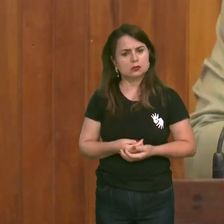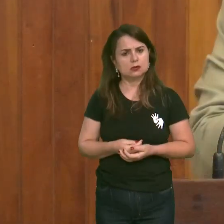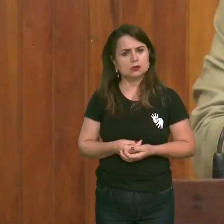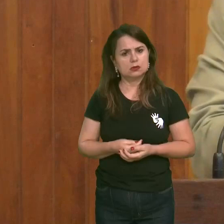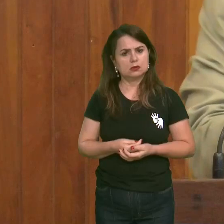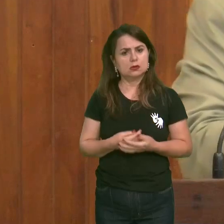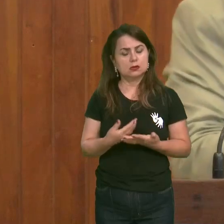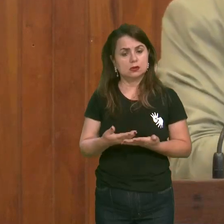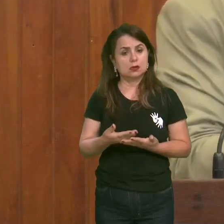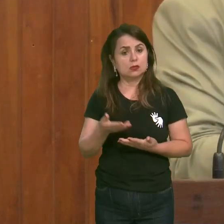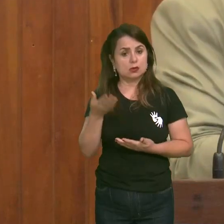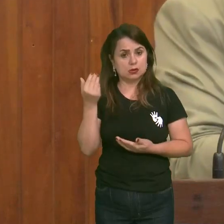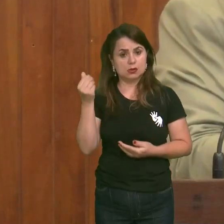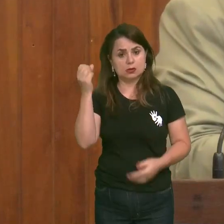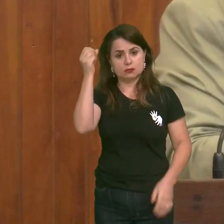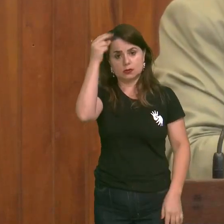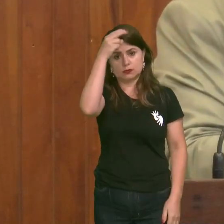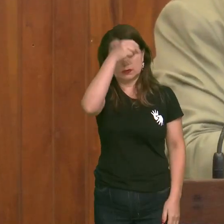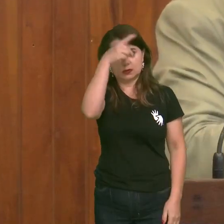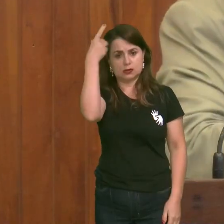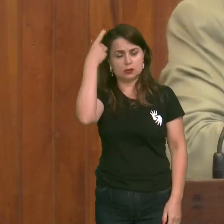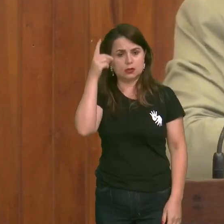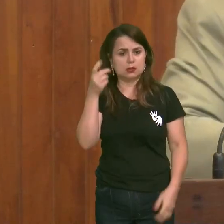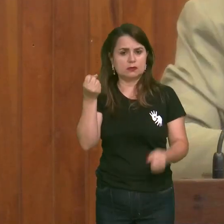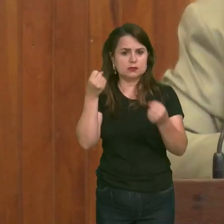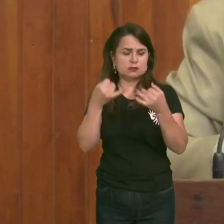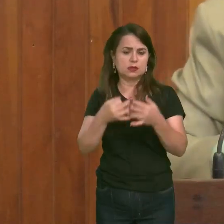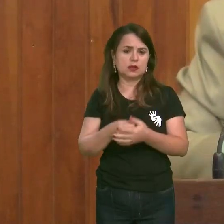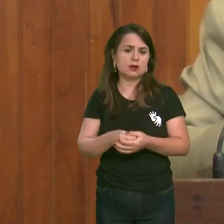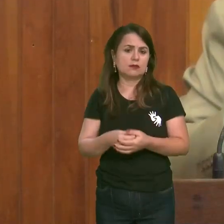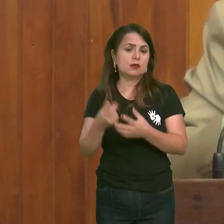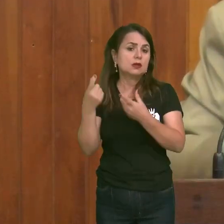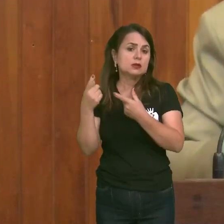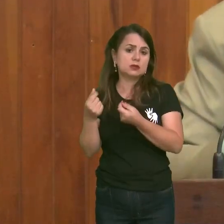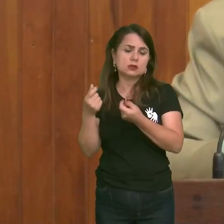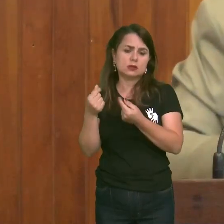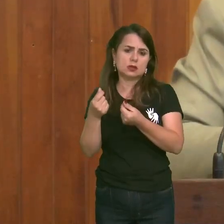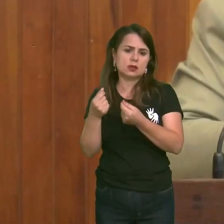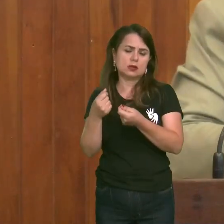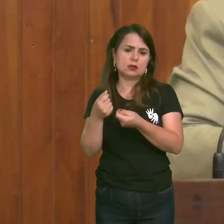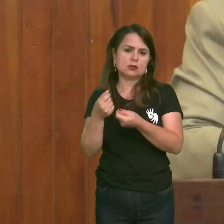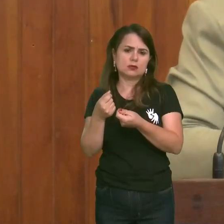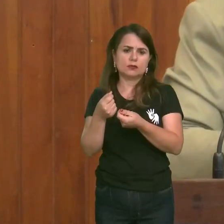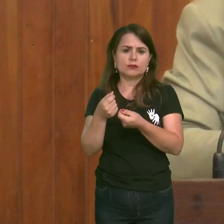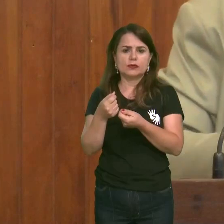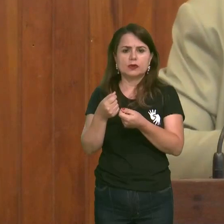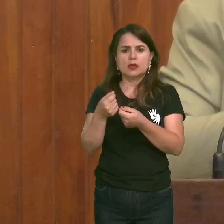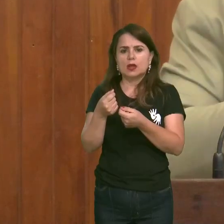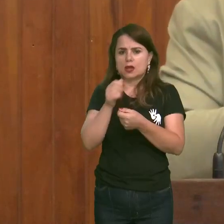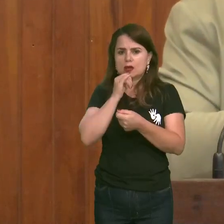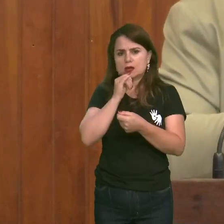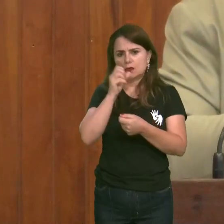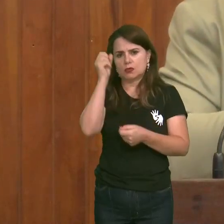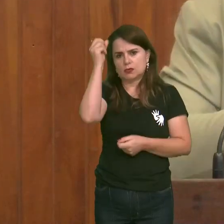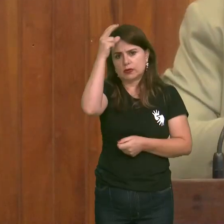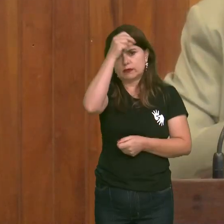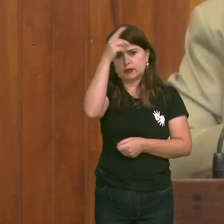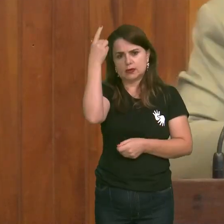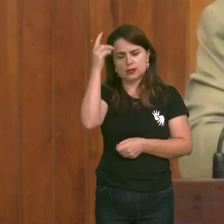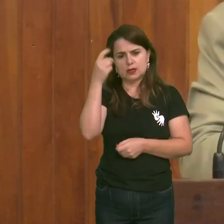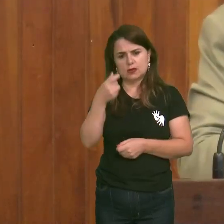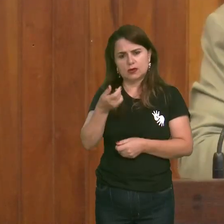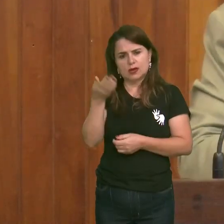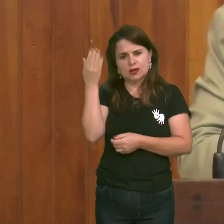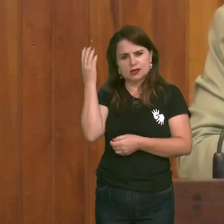ele dizia o discurso era esse eu vou aplicar e um videozinho isso ele poderia me chamar lácco